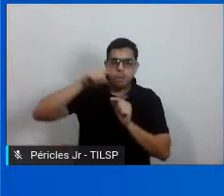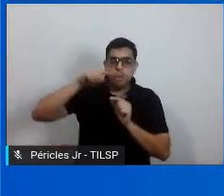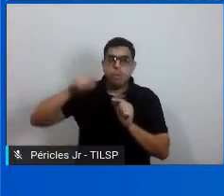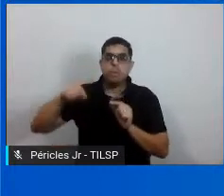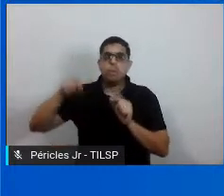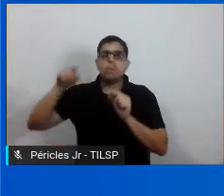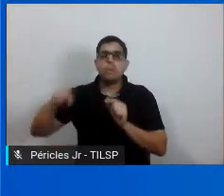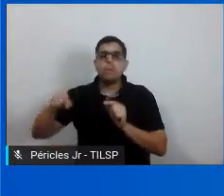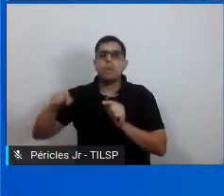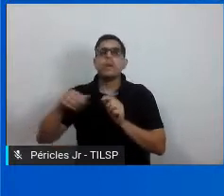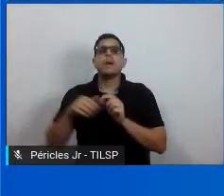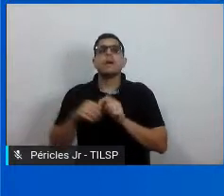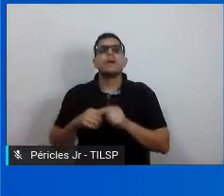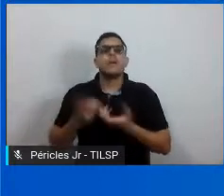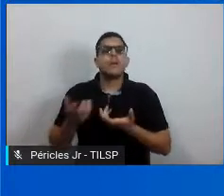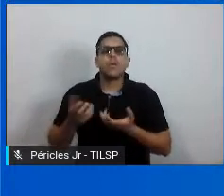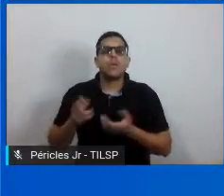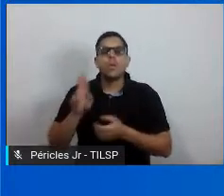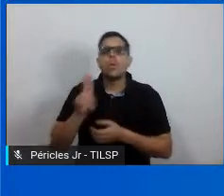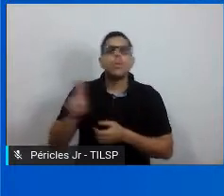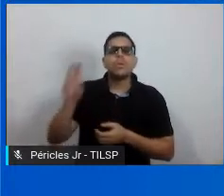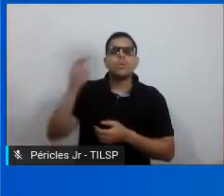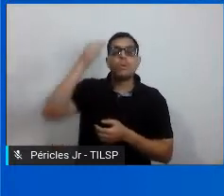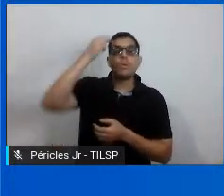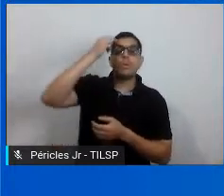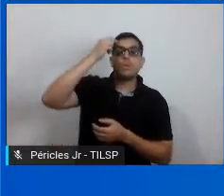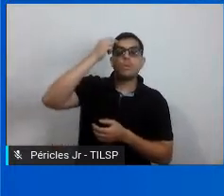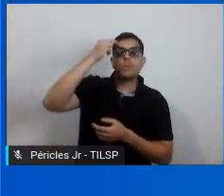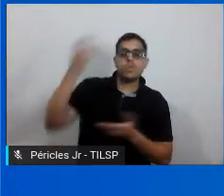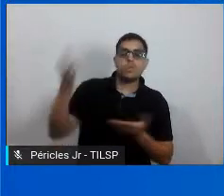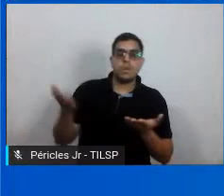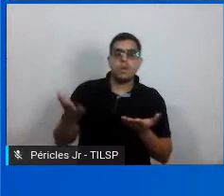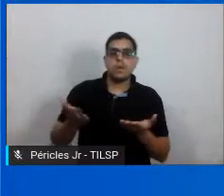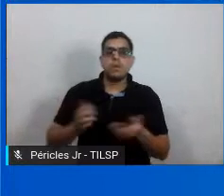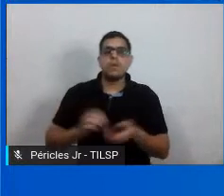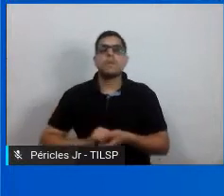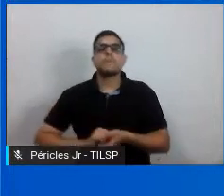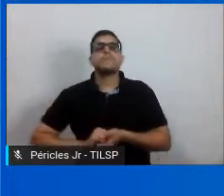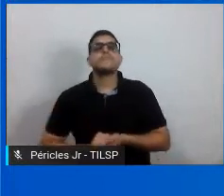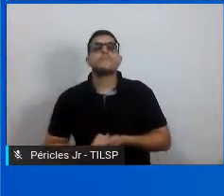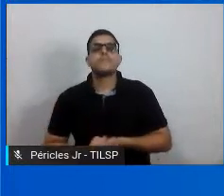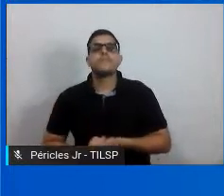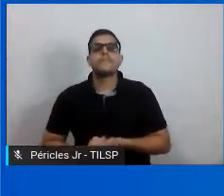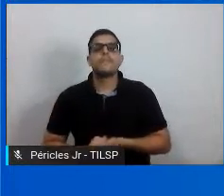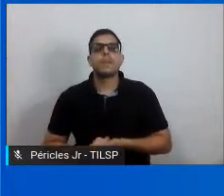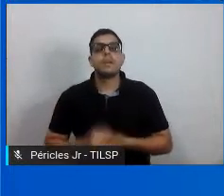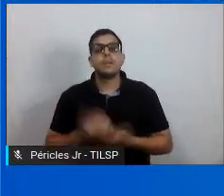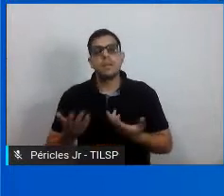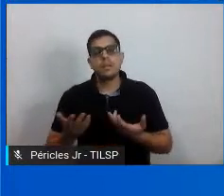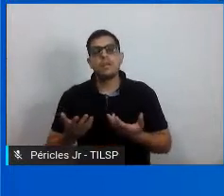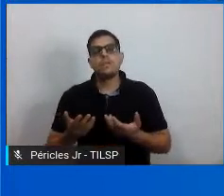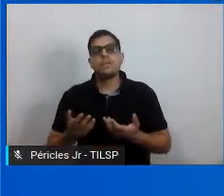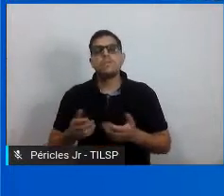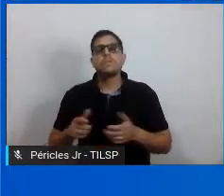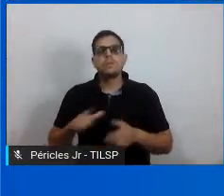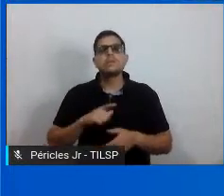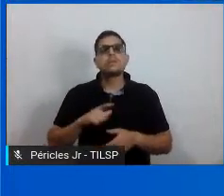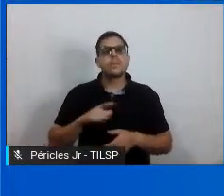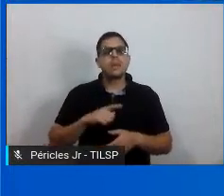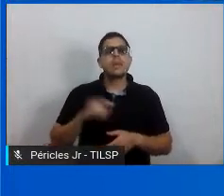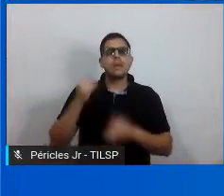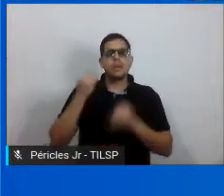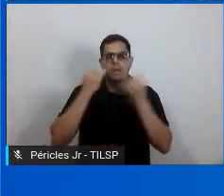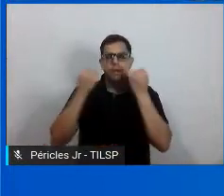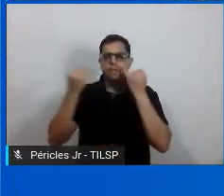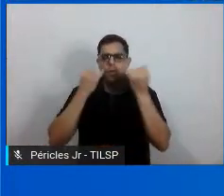usos culturais né então eu me preocupei em trazer mais dados relacionados a isso mas para quem tiver interesse os dados completos estão